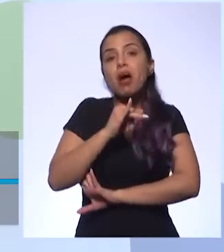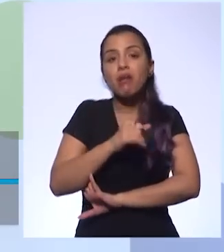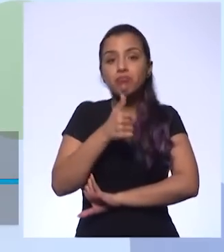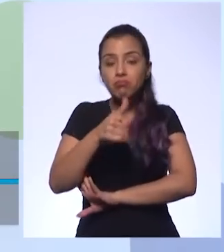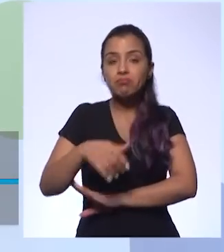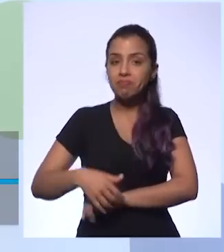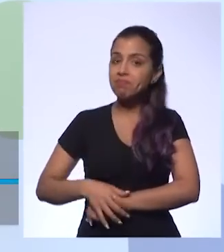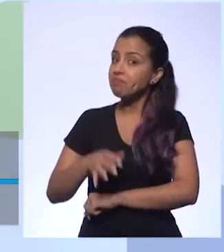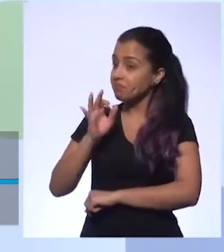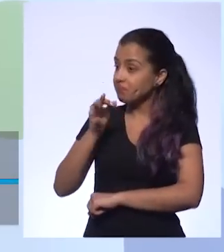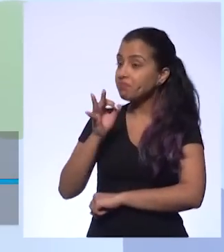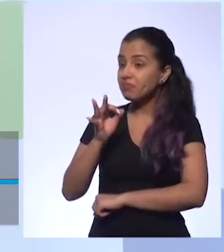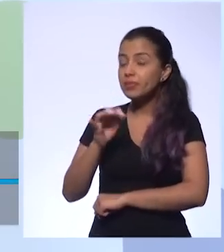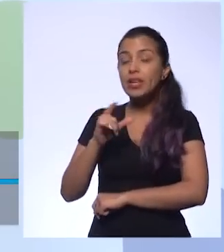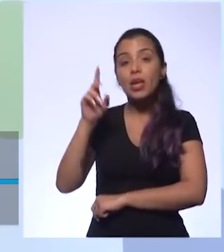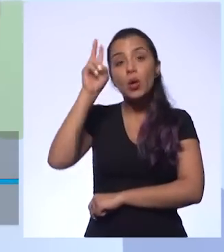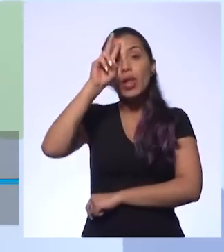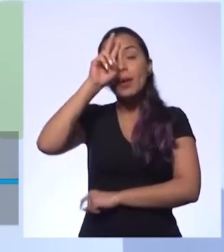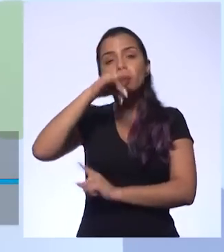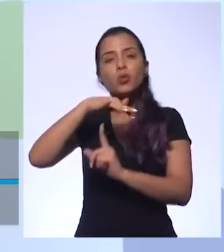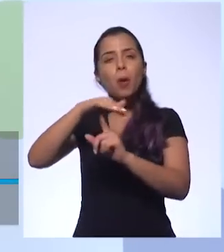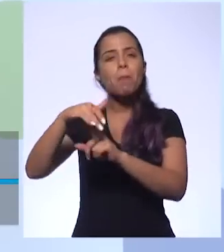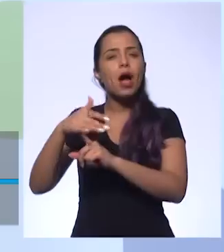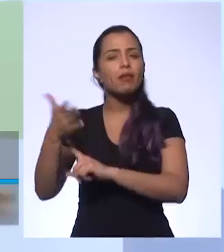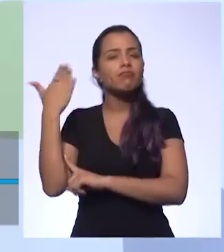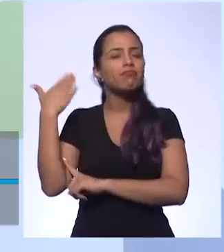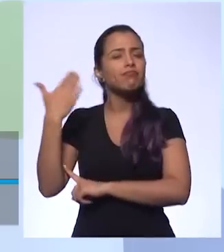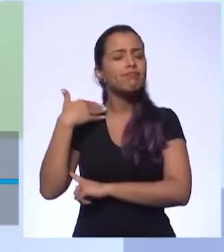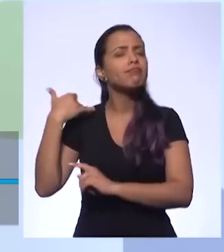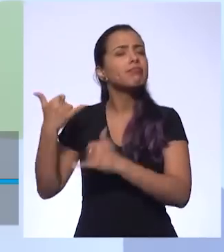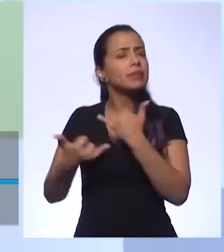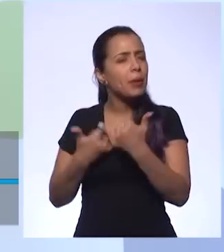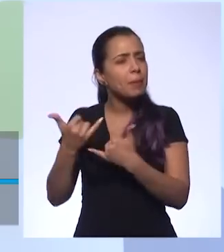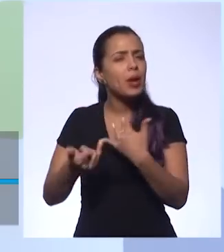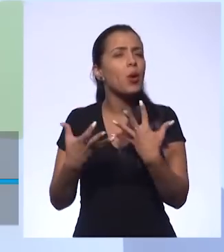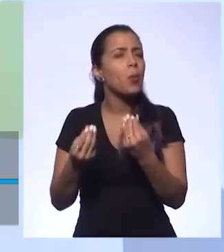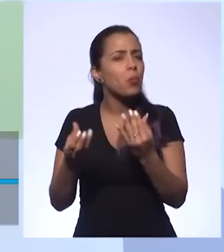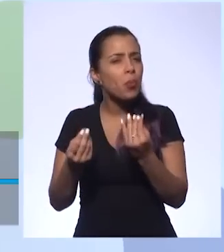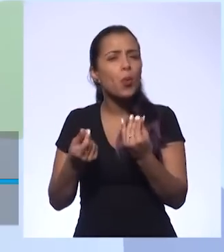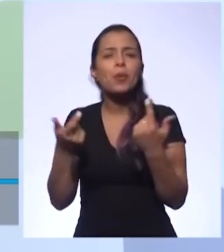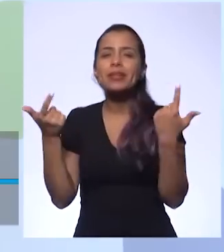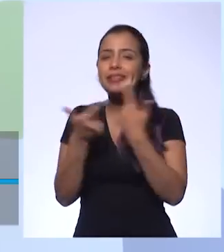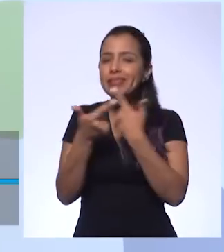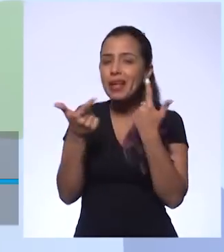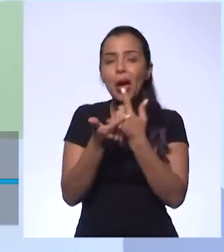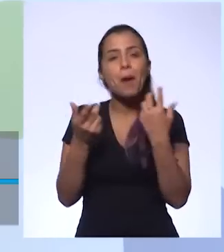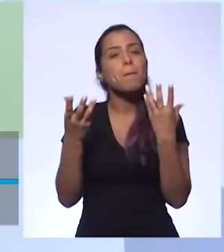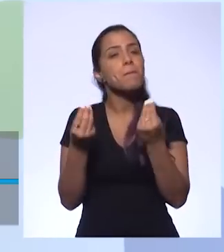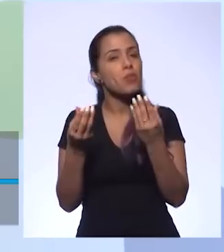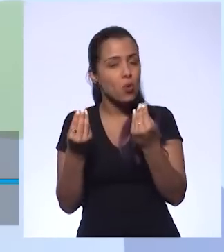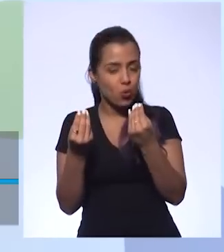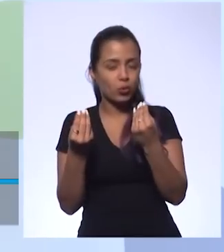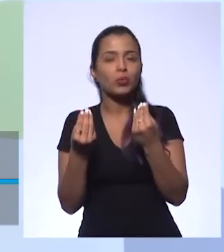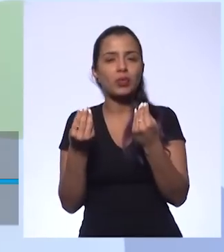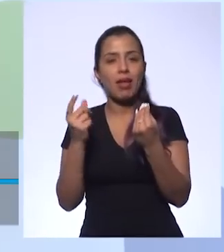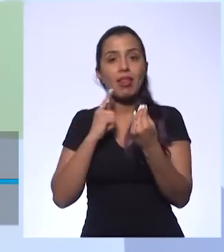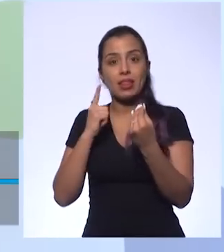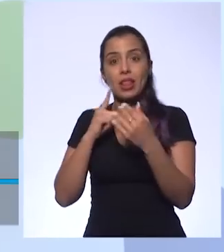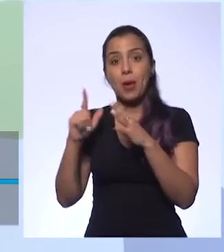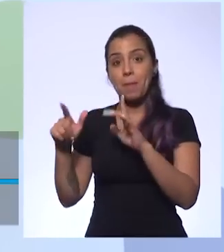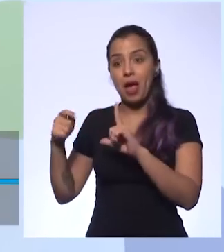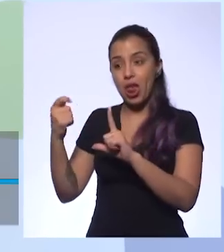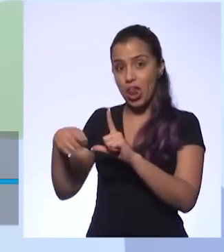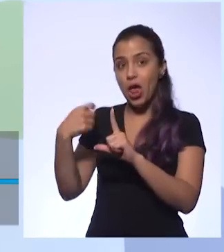muito legal, gente, que a gente brincou muito, deu muita risada. Eu tenho muito essa imagem quando eu passo hoje, tem uma grande loja de departamento